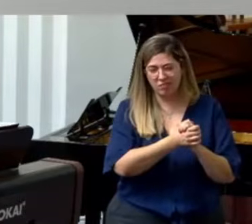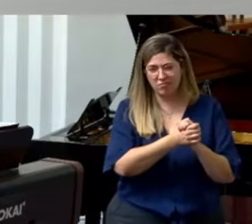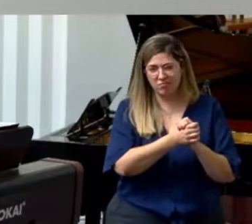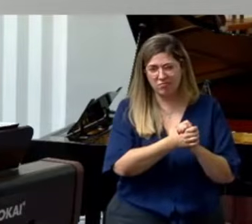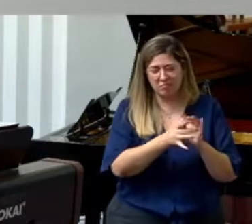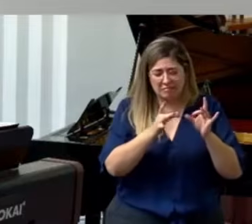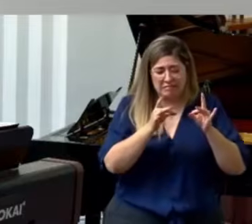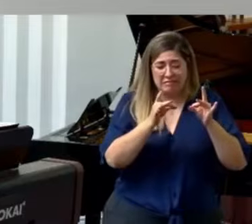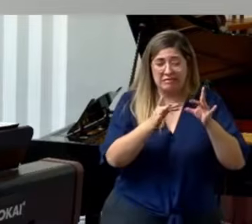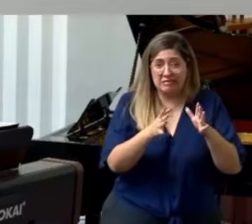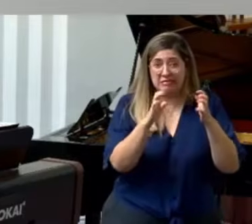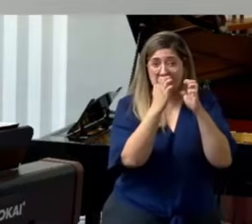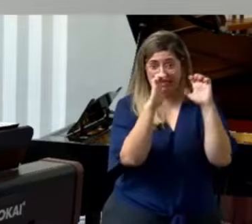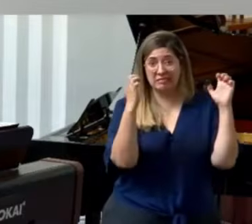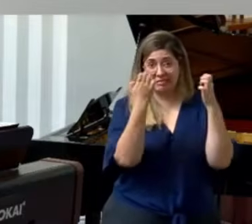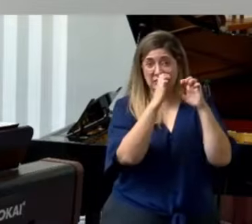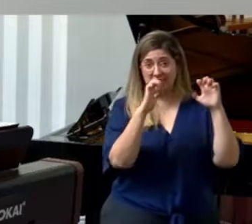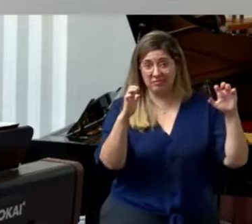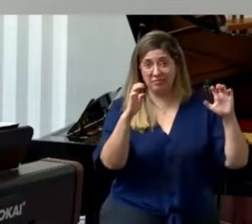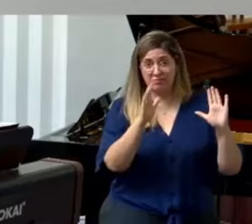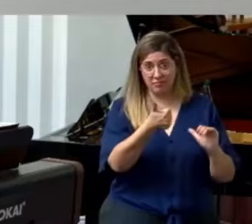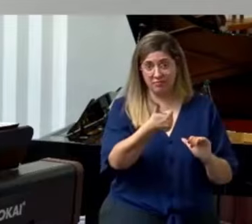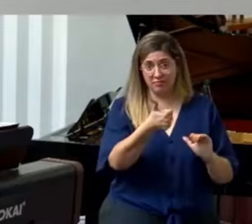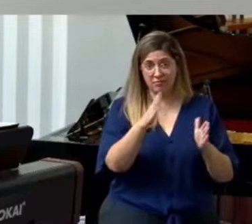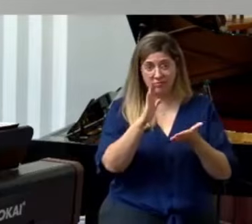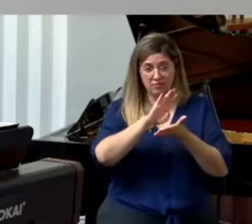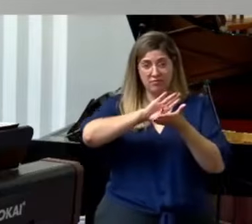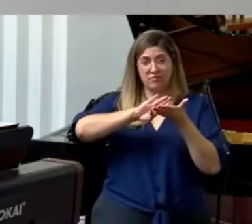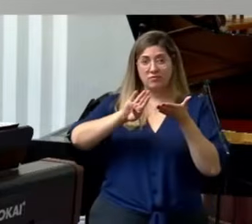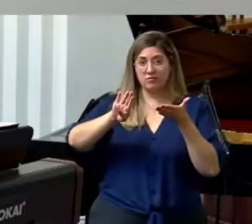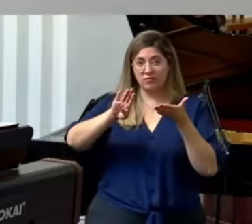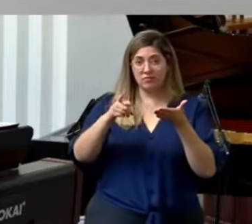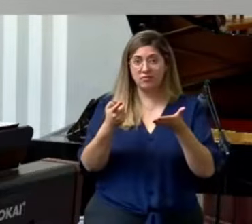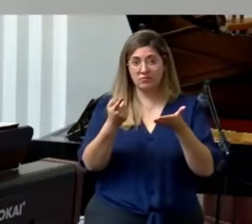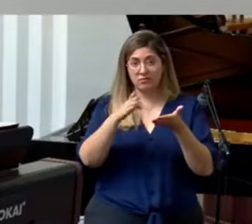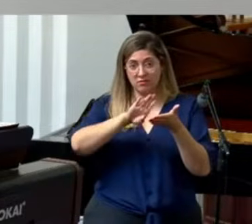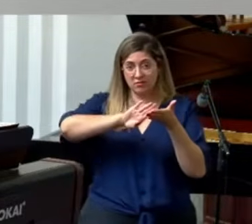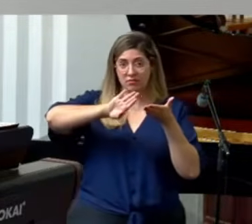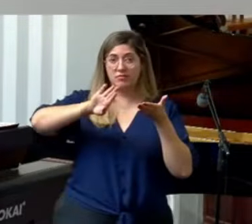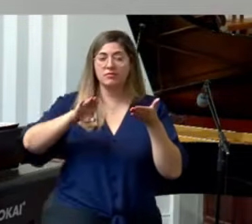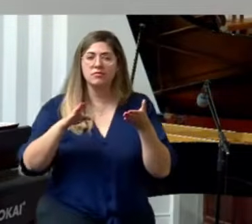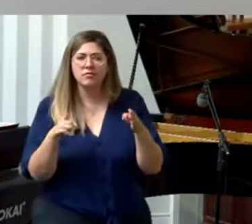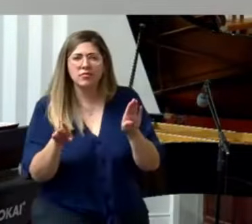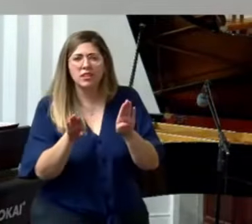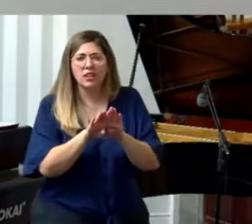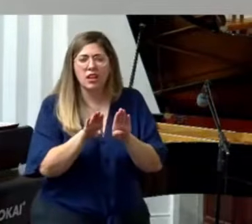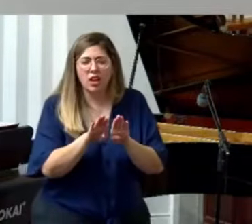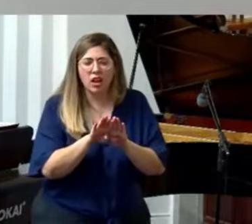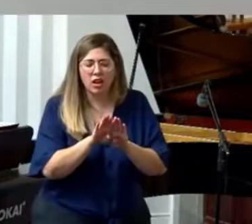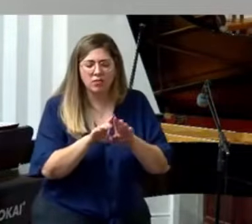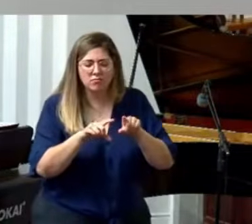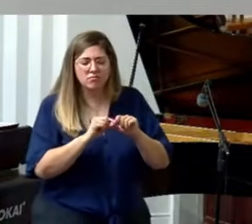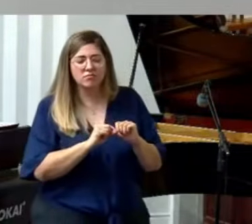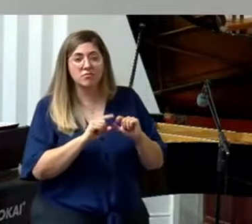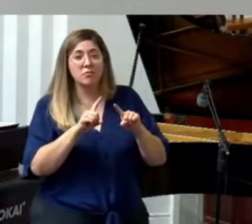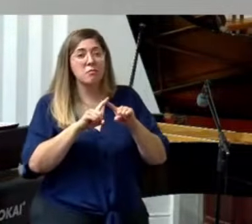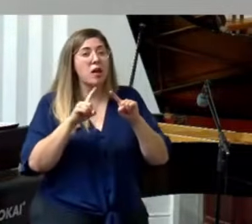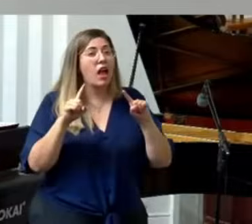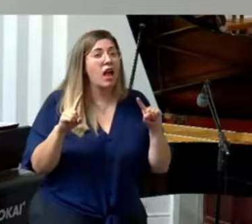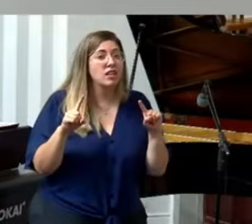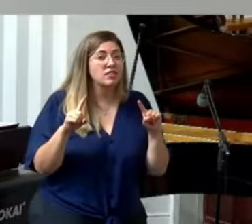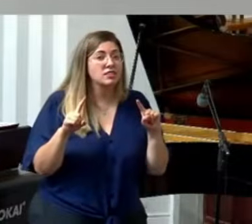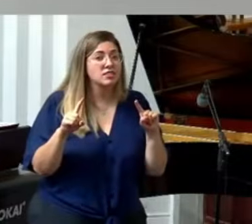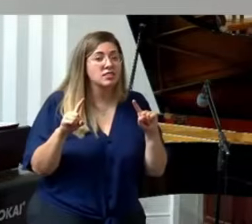E na segunda parte, ainda nesse cenário do casal sendo expulso, um rosto diferente, um rosto